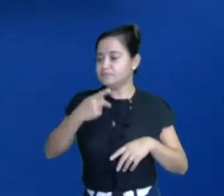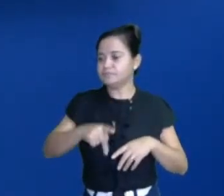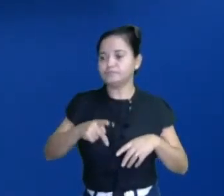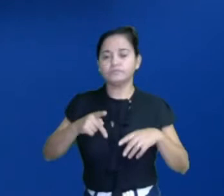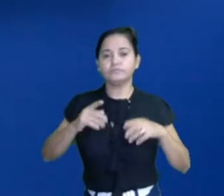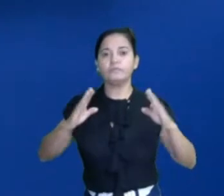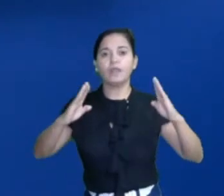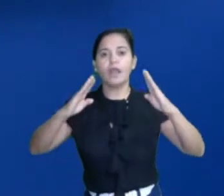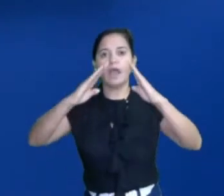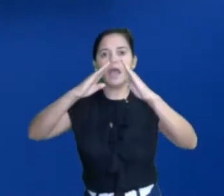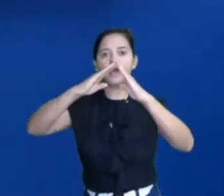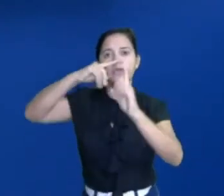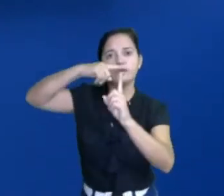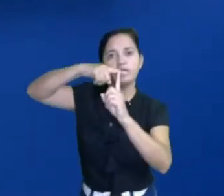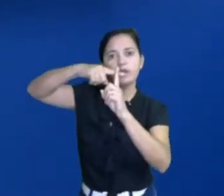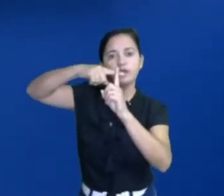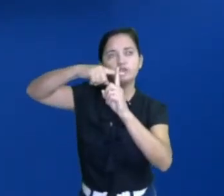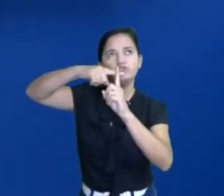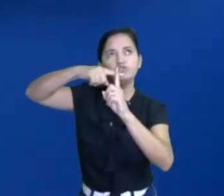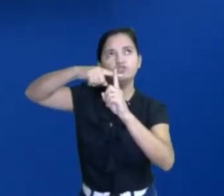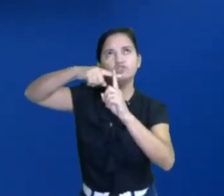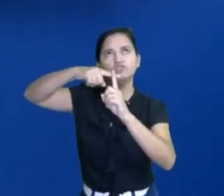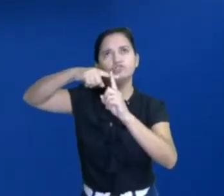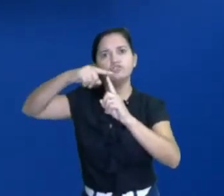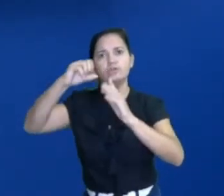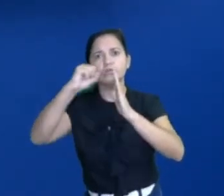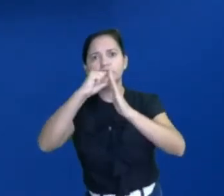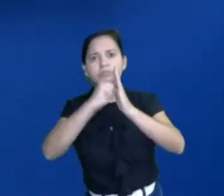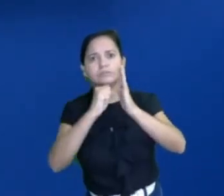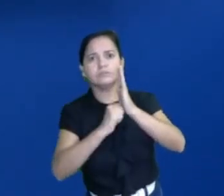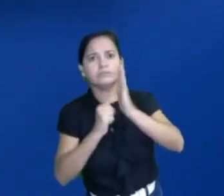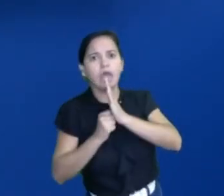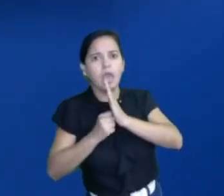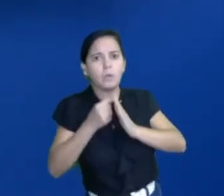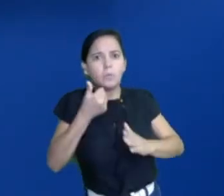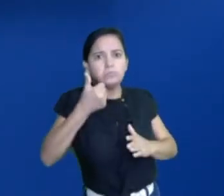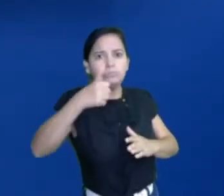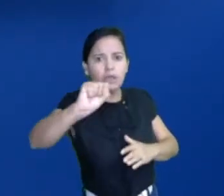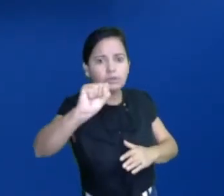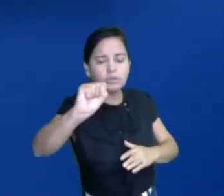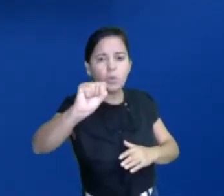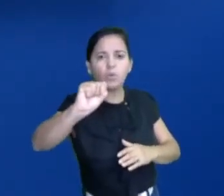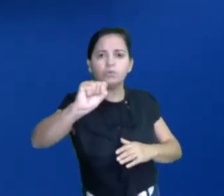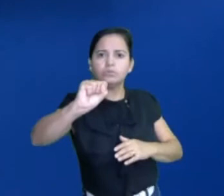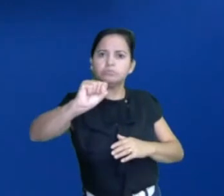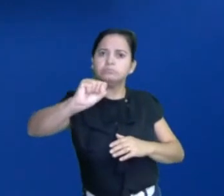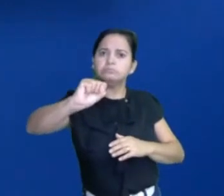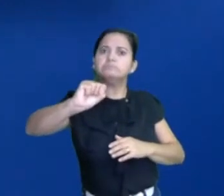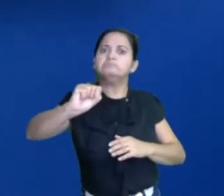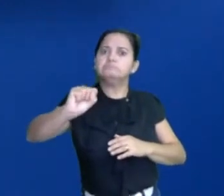Nossa Senhora do Rosário do século XVIII, que conta a sua história, que tem o seu marco na história.